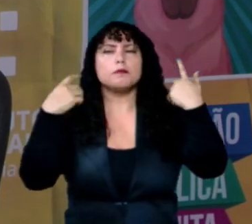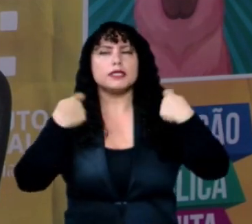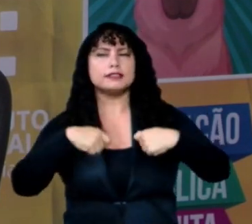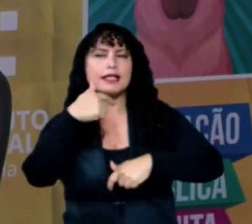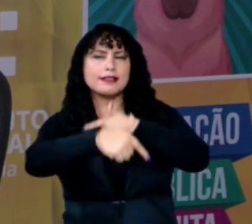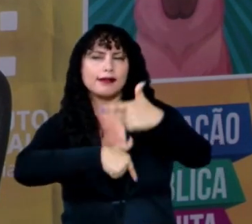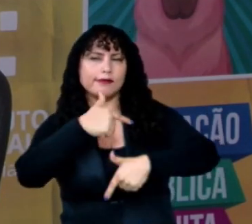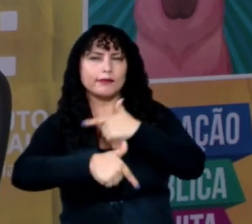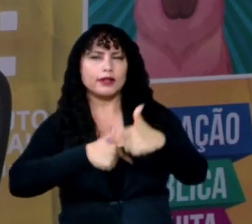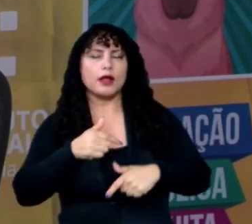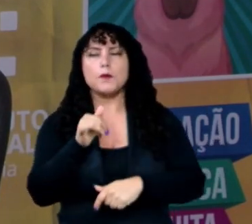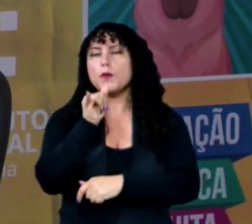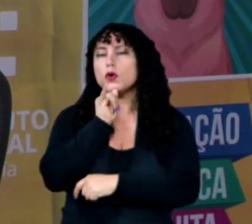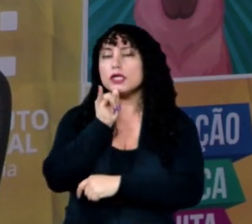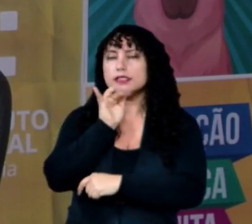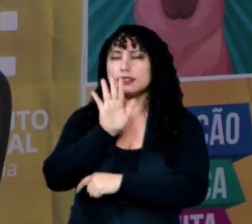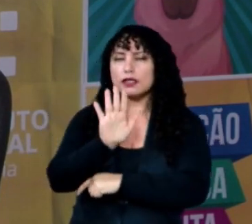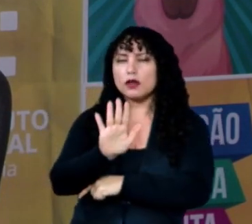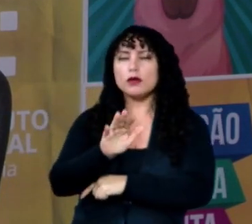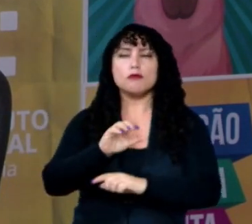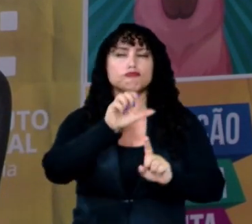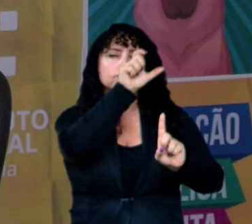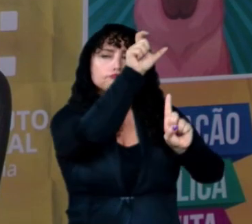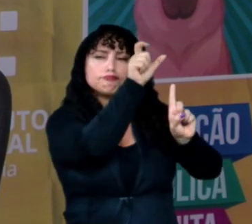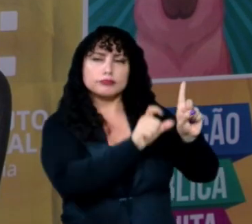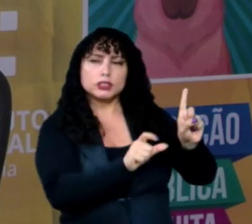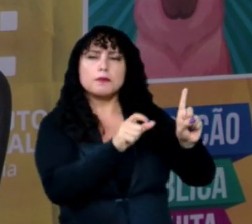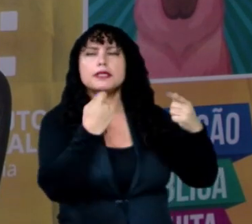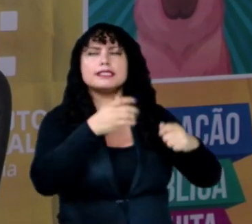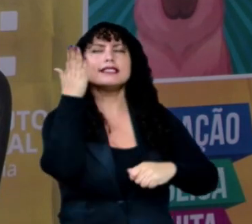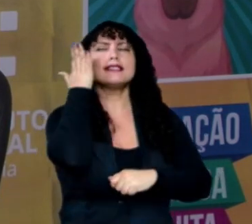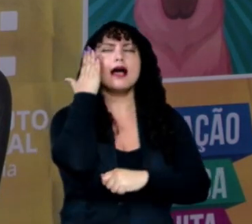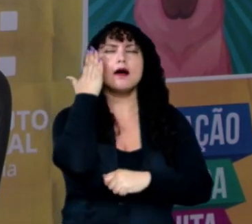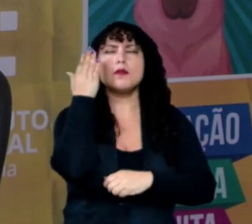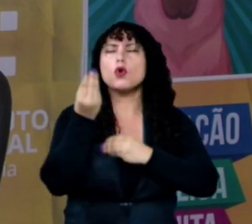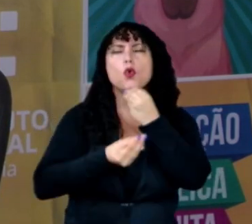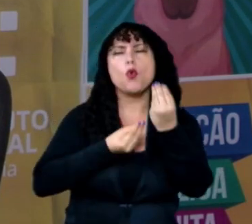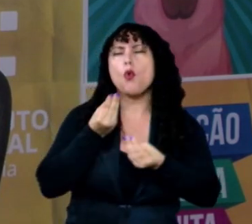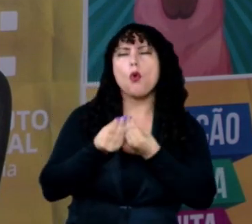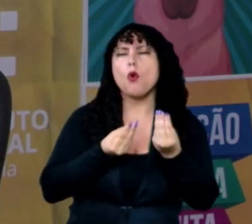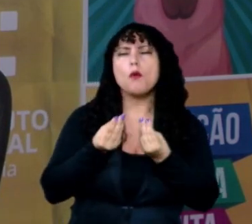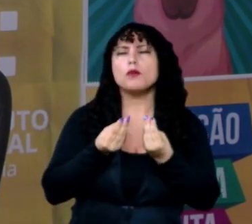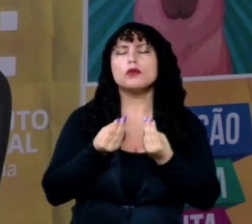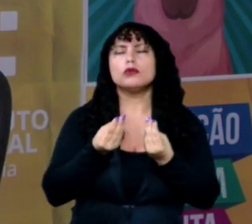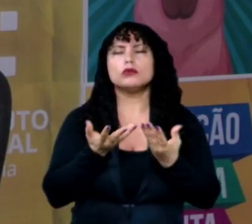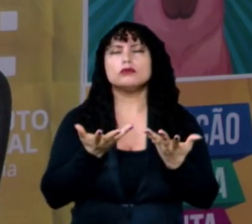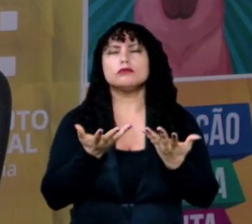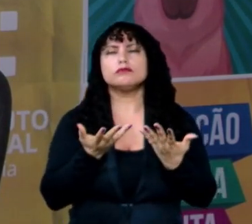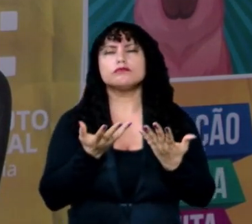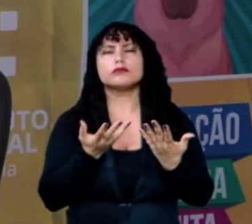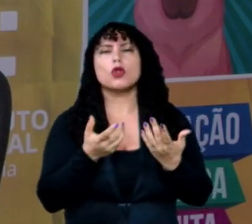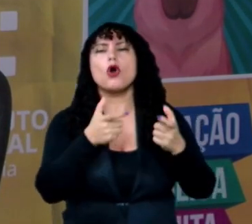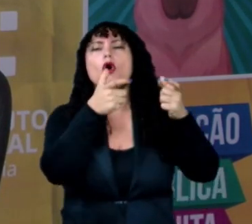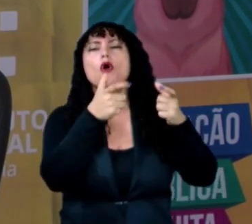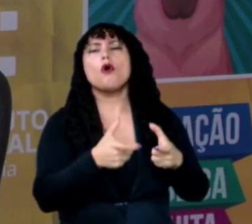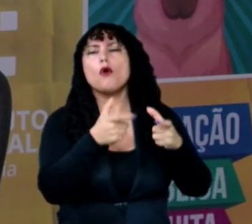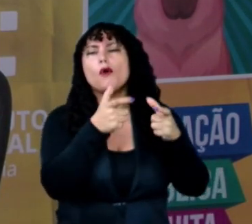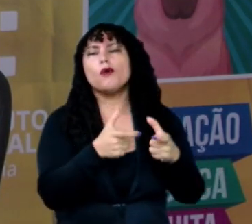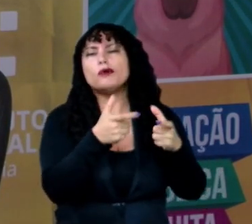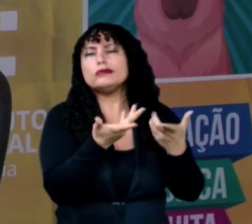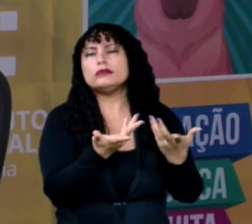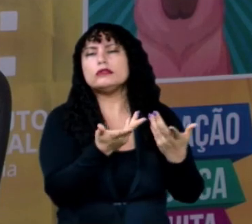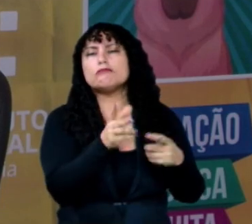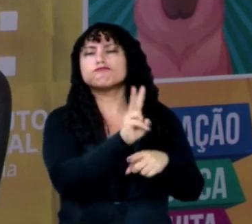Então, por exemplo, o cidadão precisa saber como que está o plantão, né,